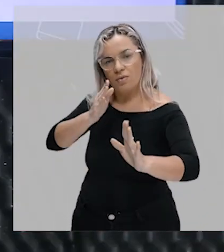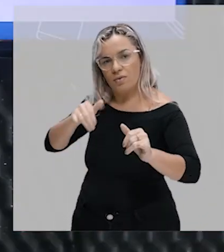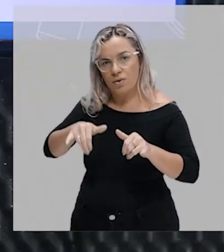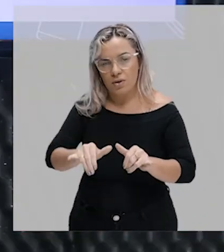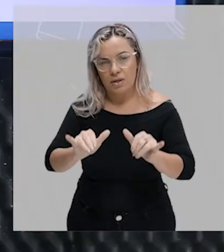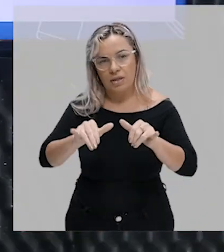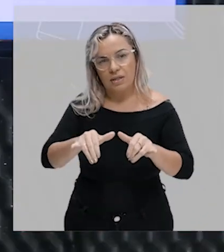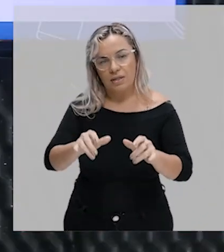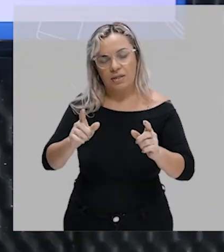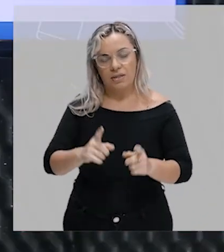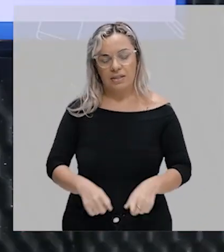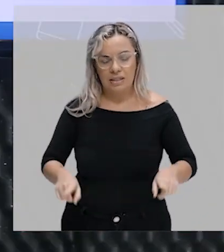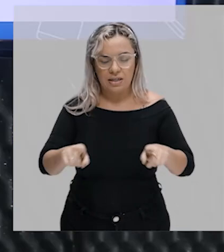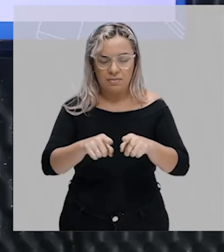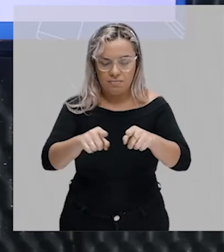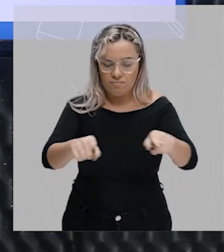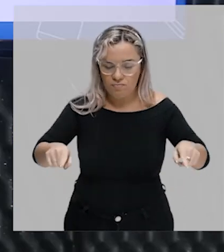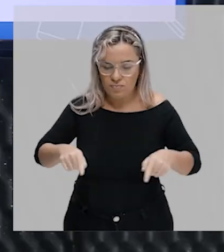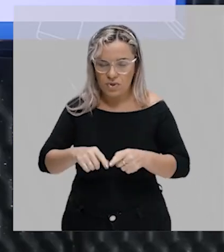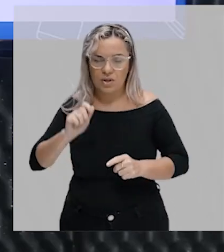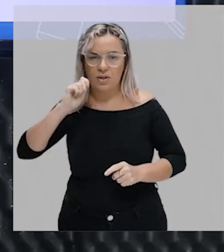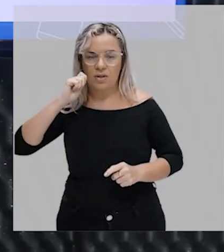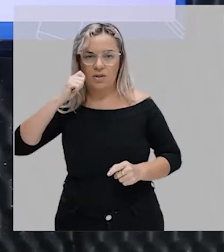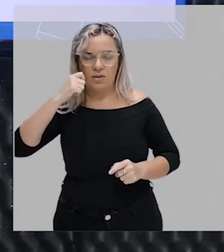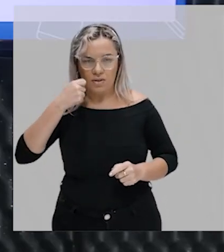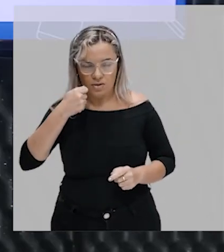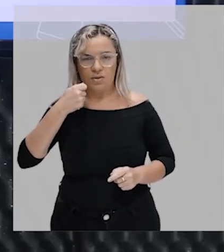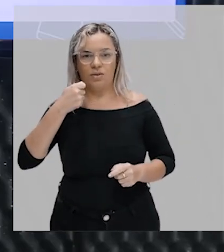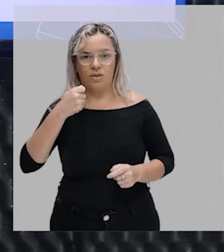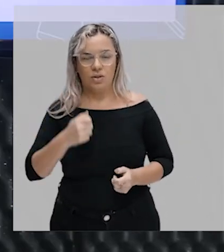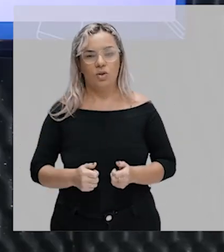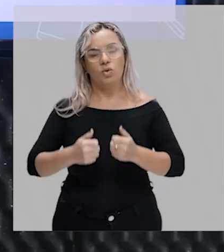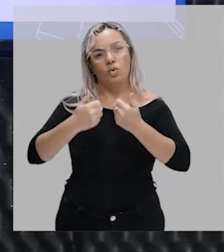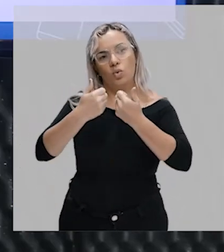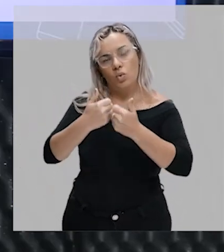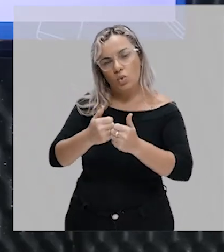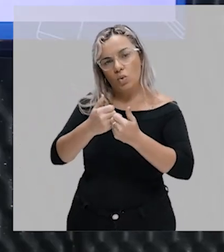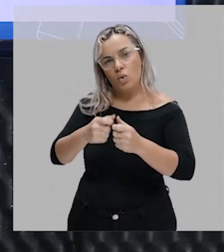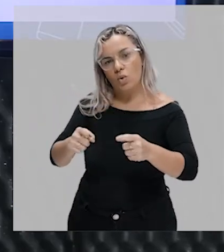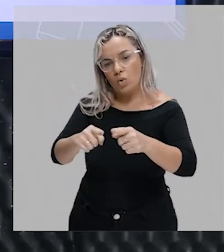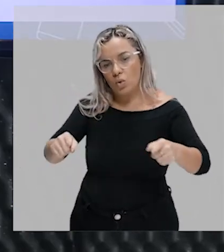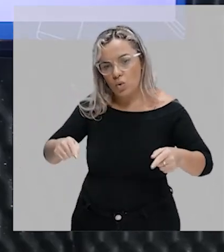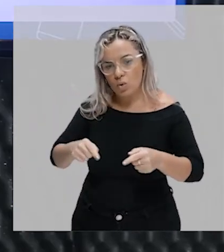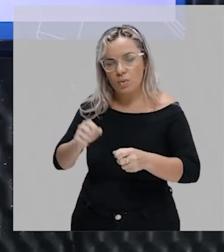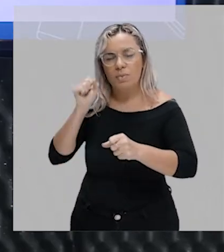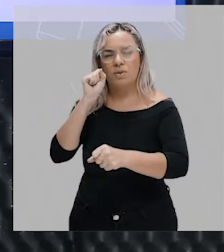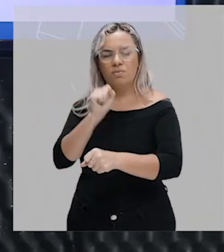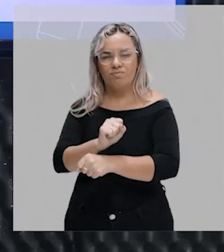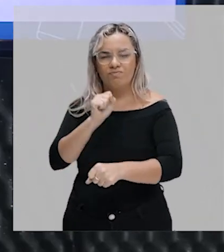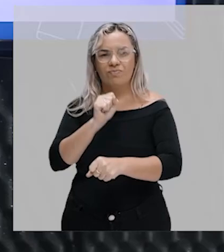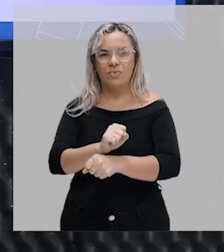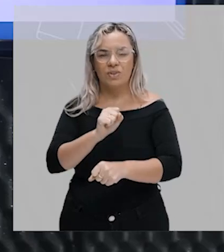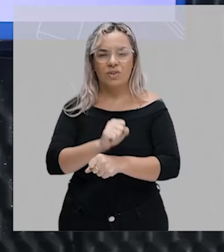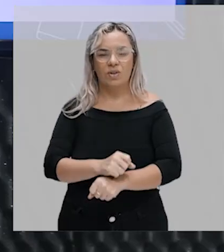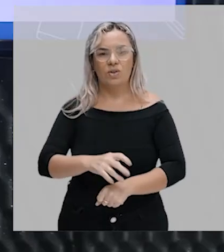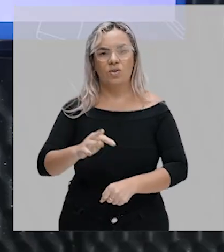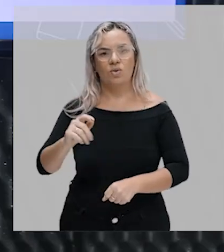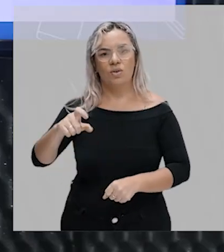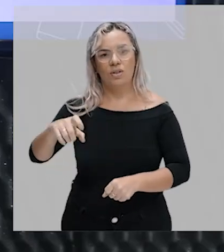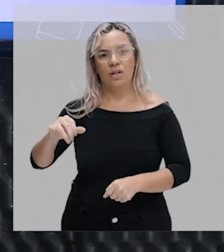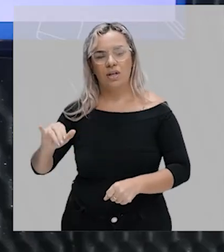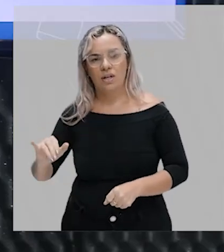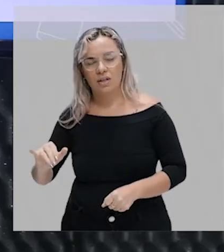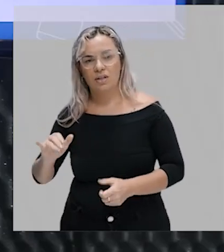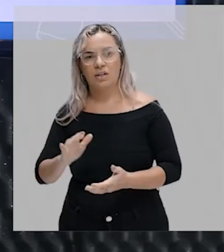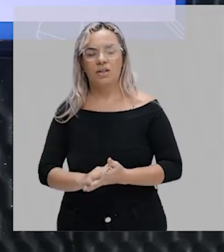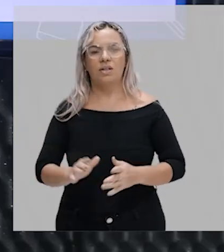de ônibus, na hora que nós tomamos um táxi, pegamos um motorista de aplicativo, estamos no sinal do trânsito, olhamos